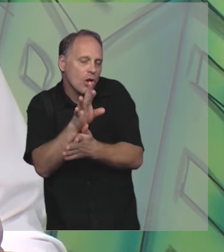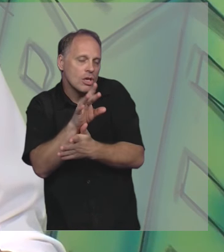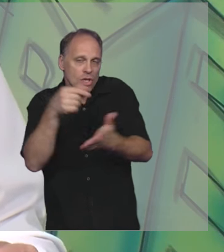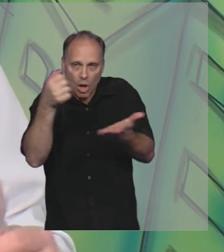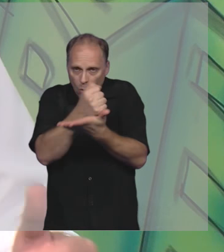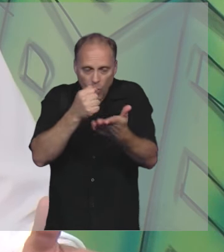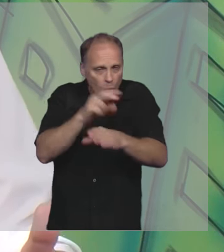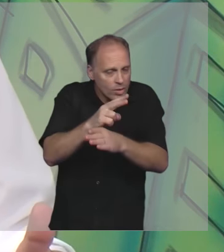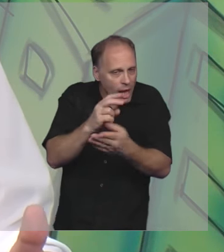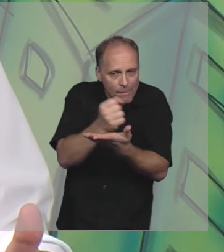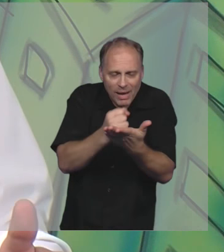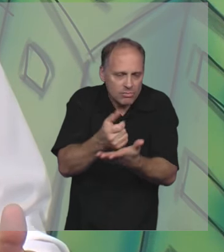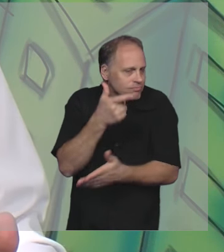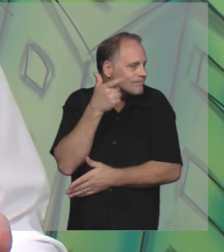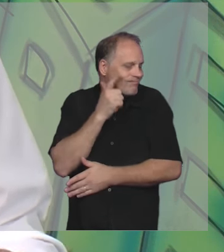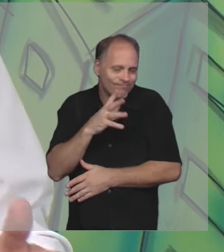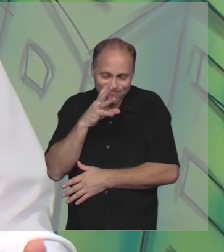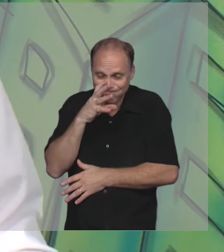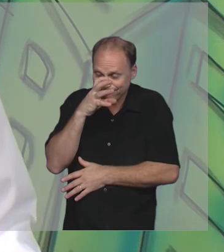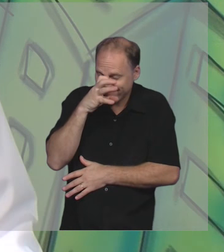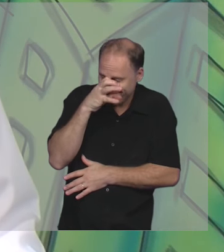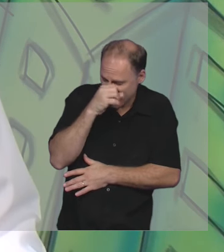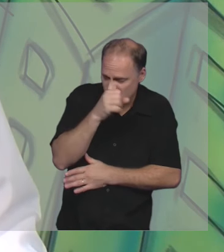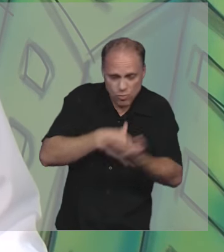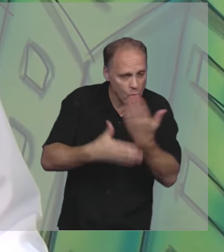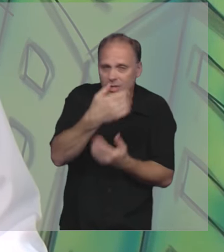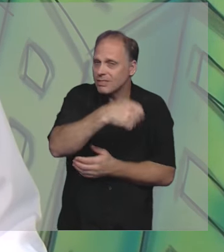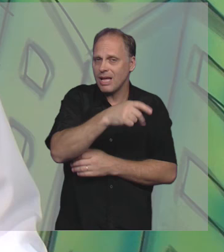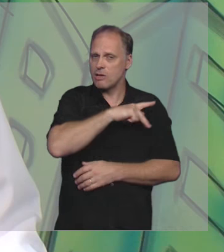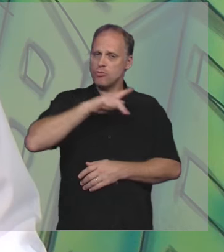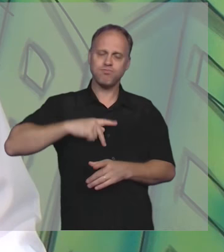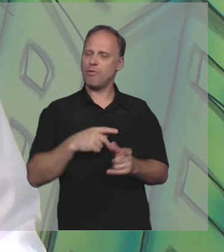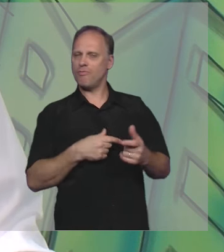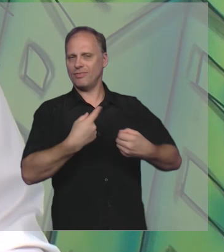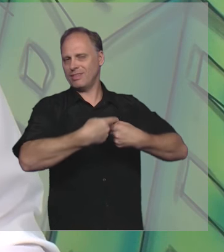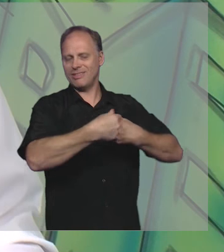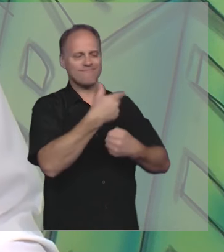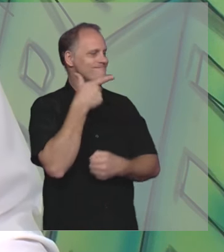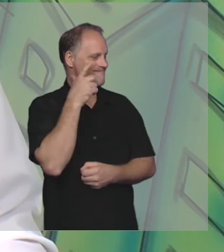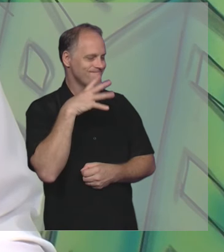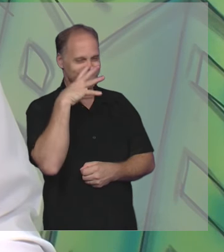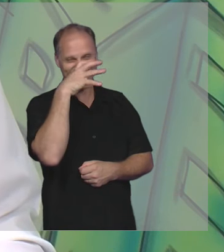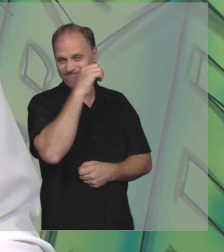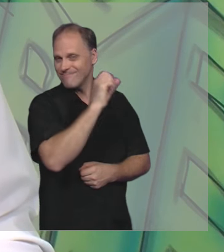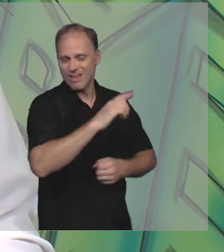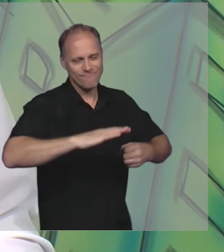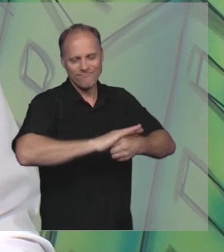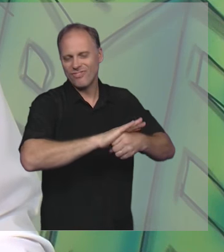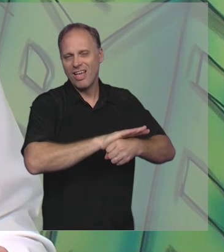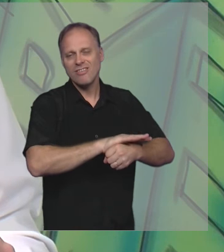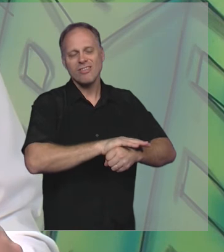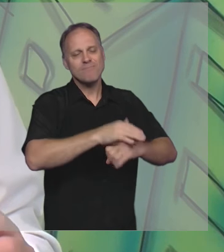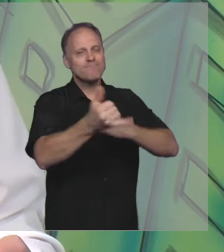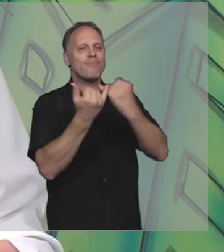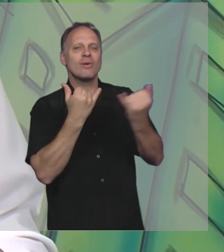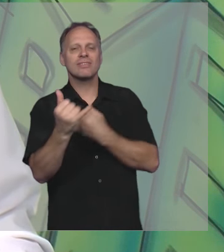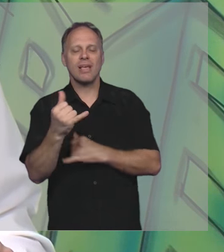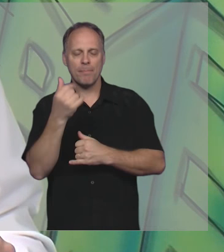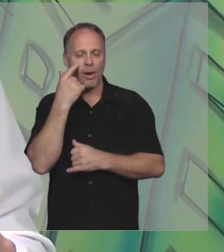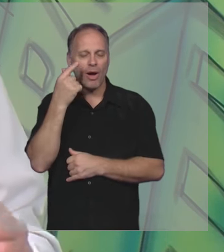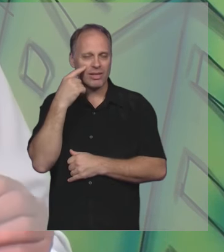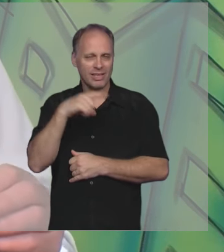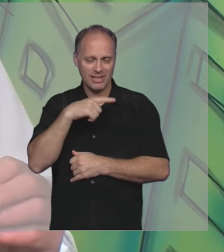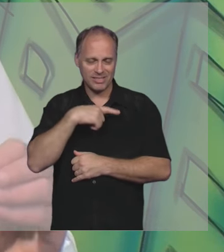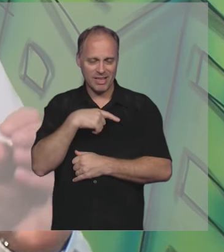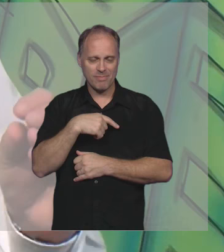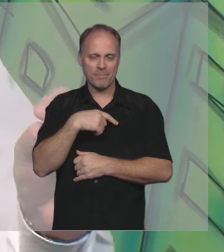hoje não consegue suportar as necessidades de saúde. né? Então a gente consegue, por exemplo, um exemplo bem